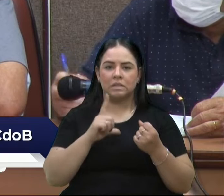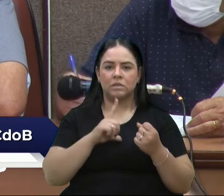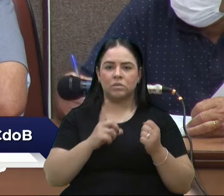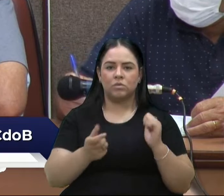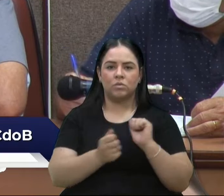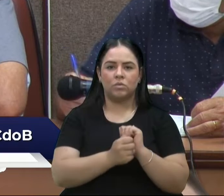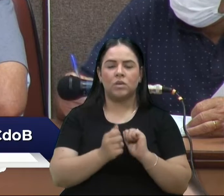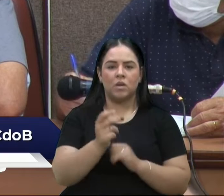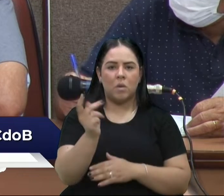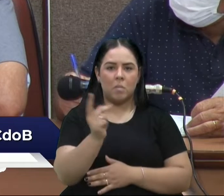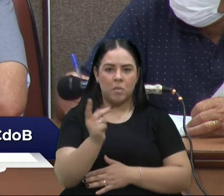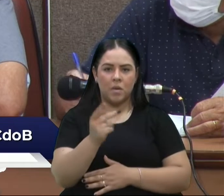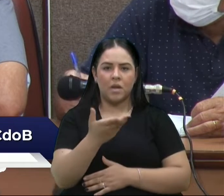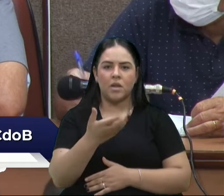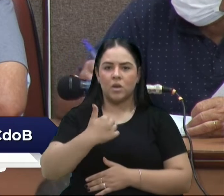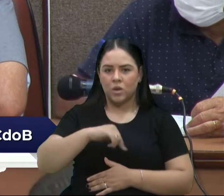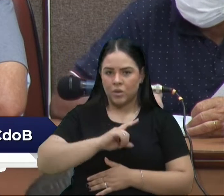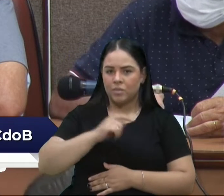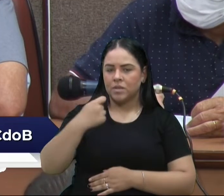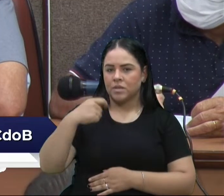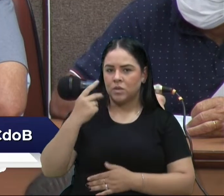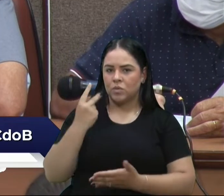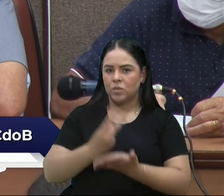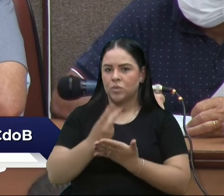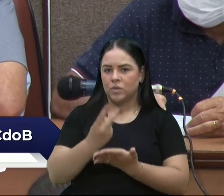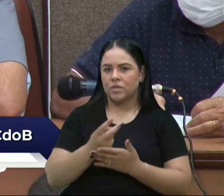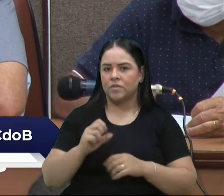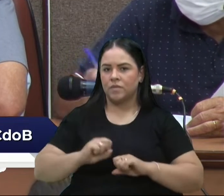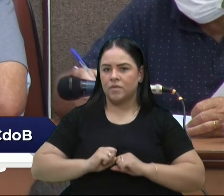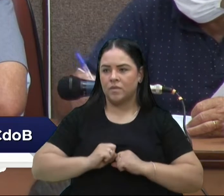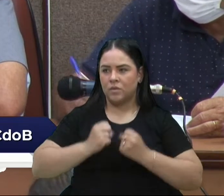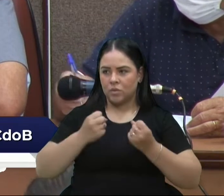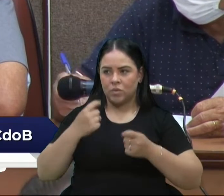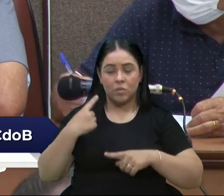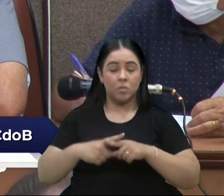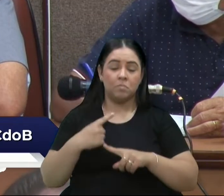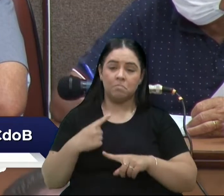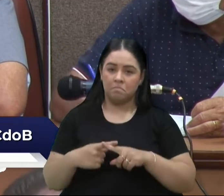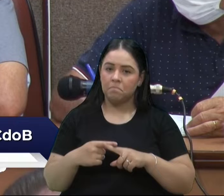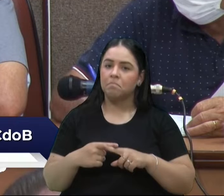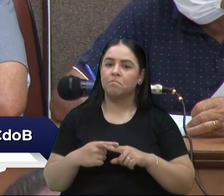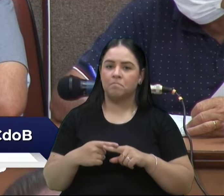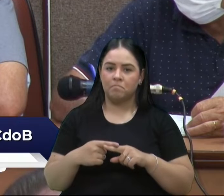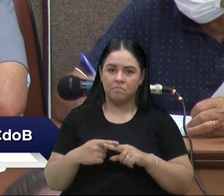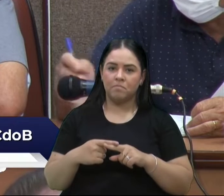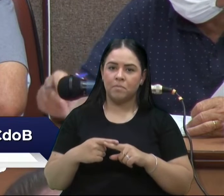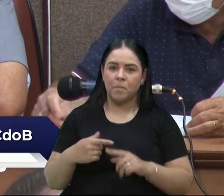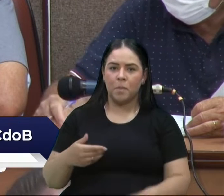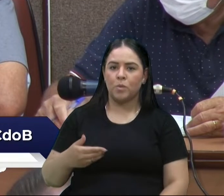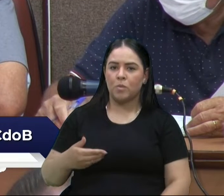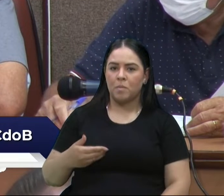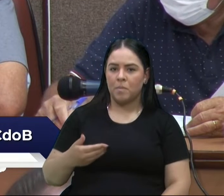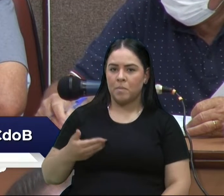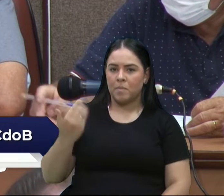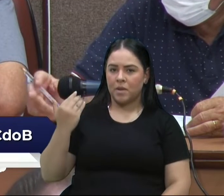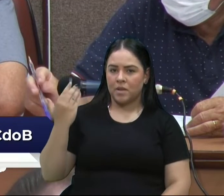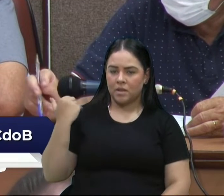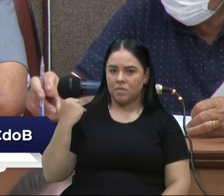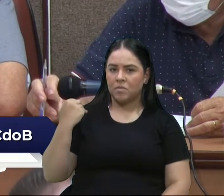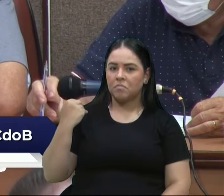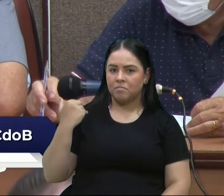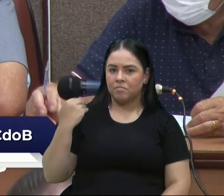Pompeia, né? Então, nós precisamos continuar com esse esforço, porque lá atrás, esse